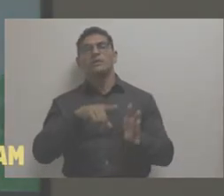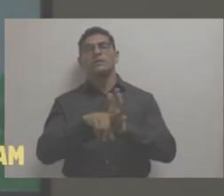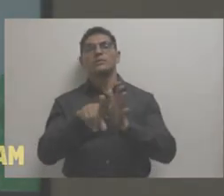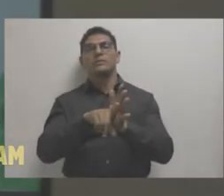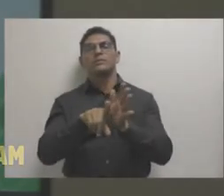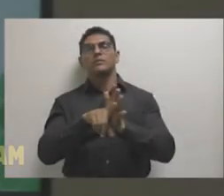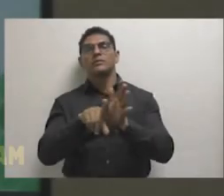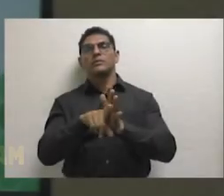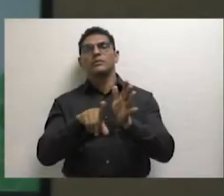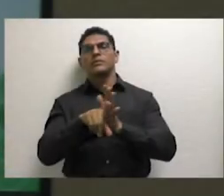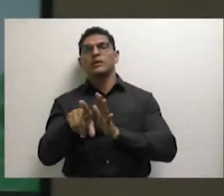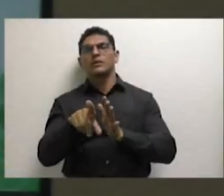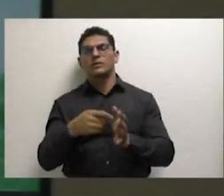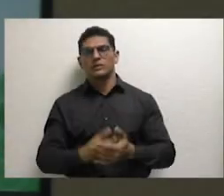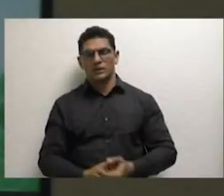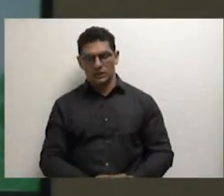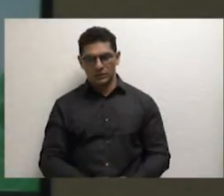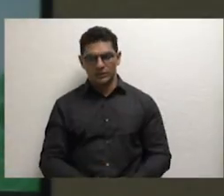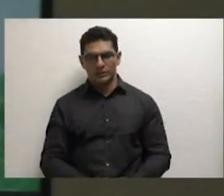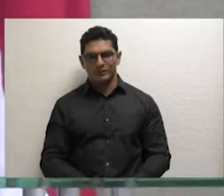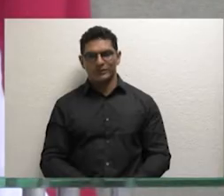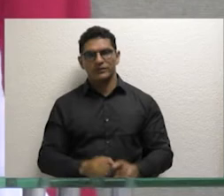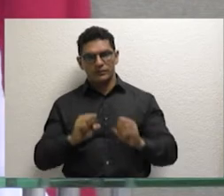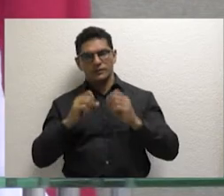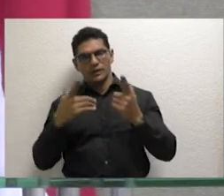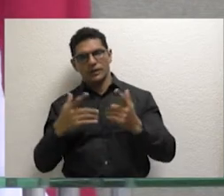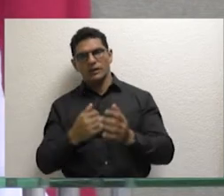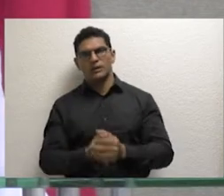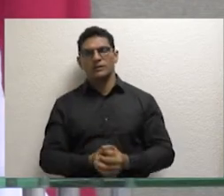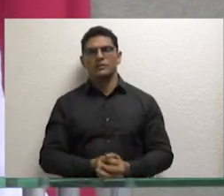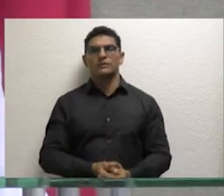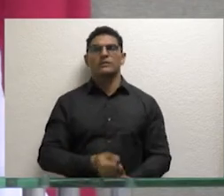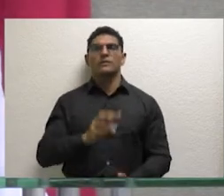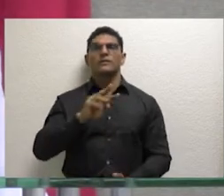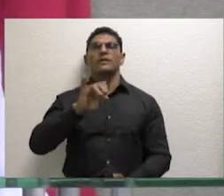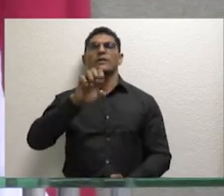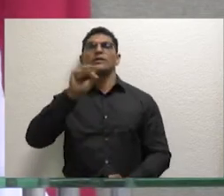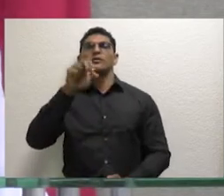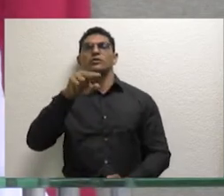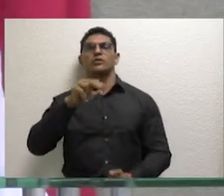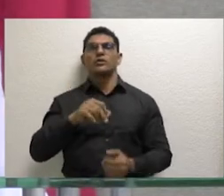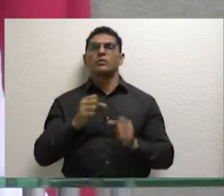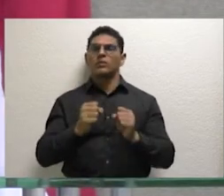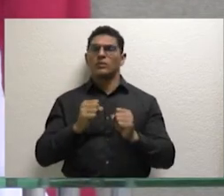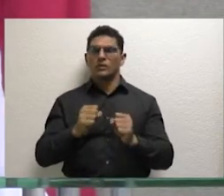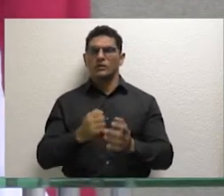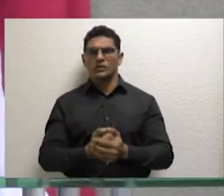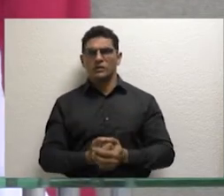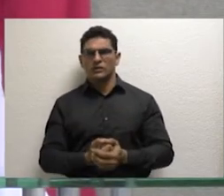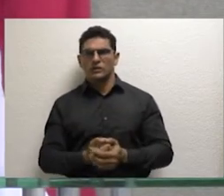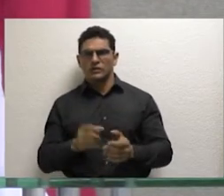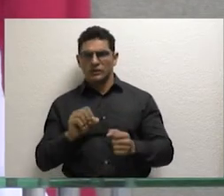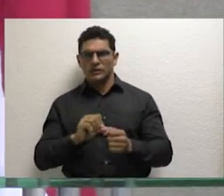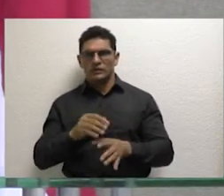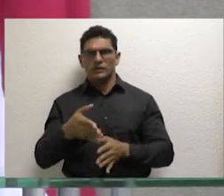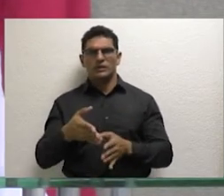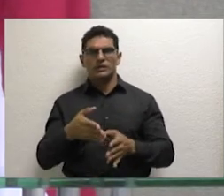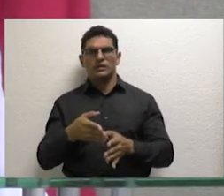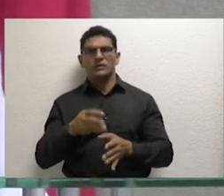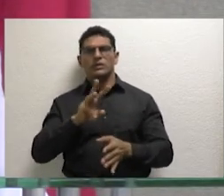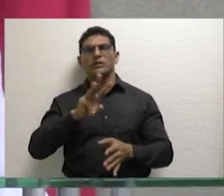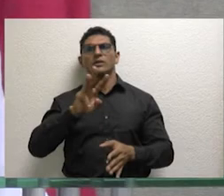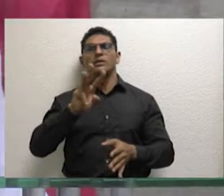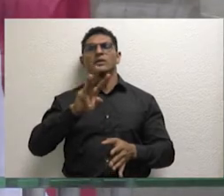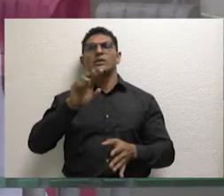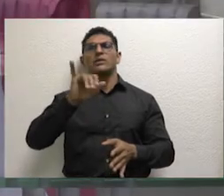transicionadas a ele claro doutor nós podemos fazer da forma que sempre fizemos aqui doutor Wilson Périco